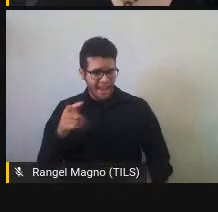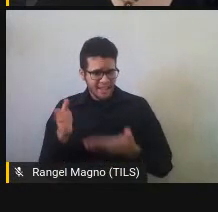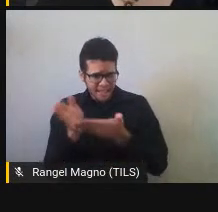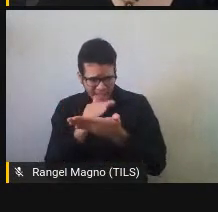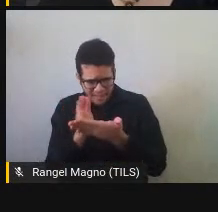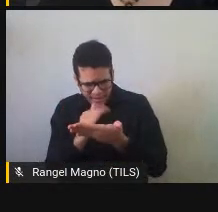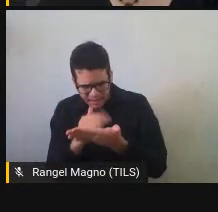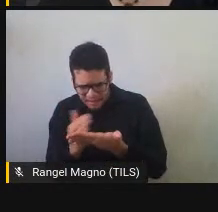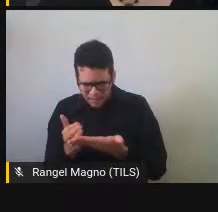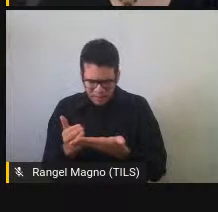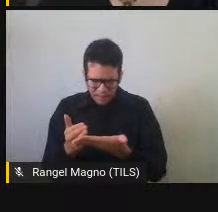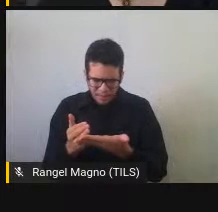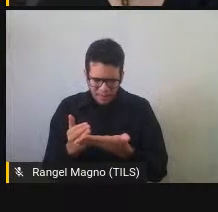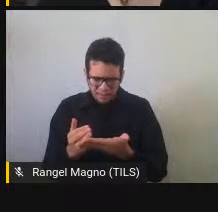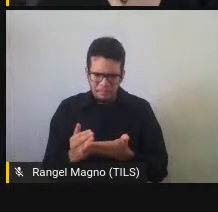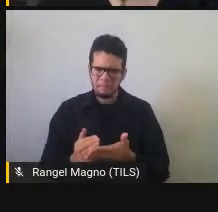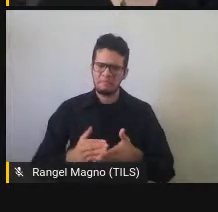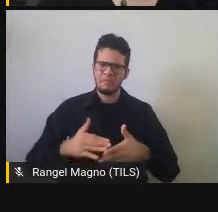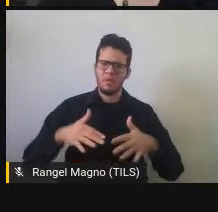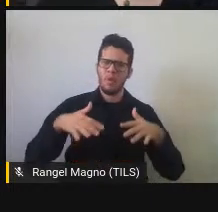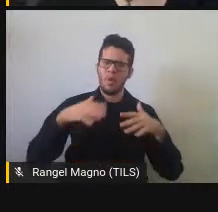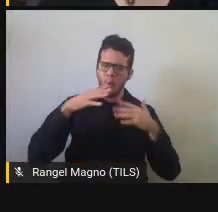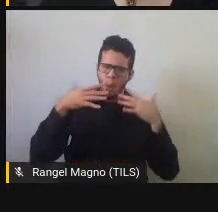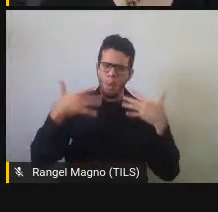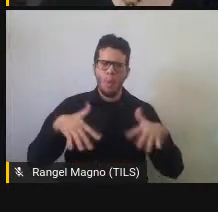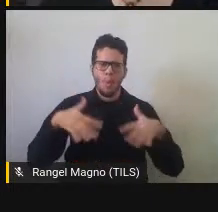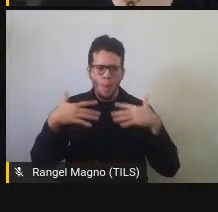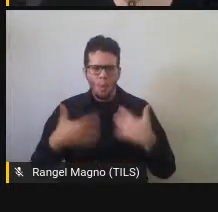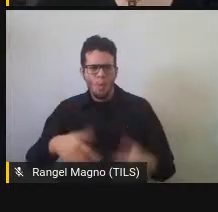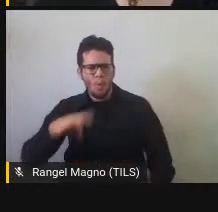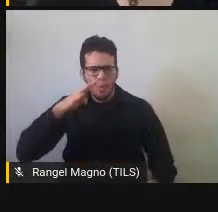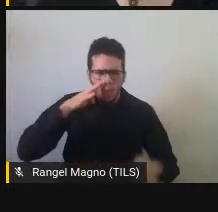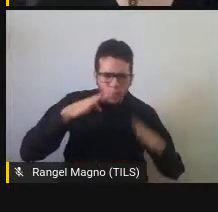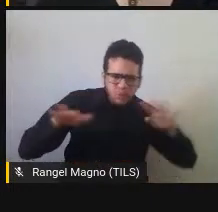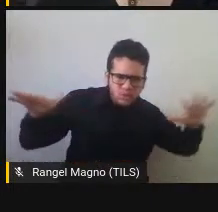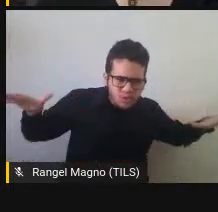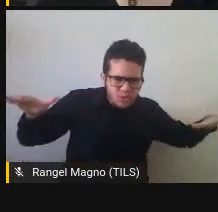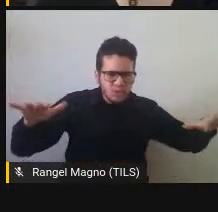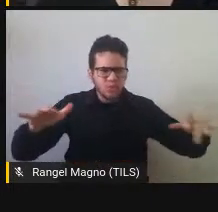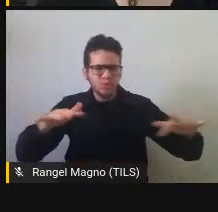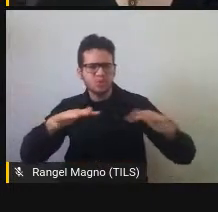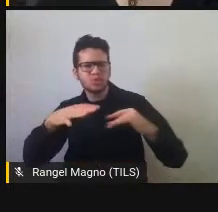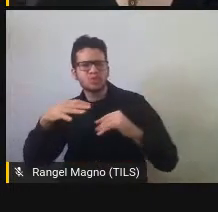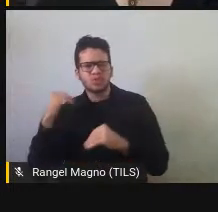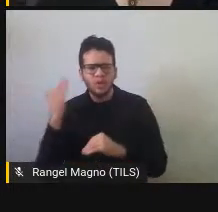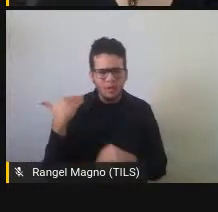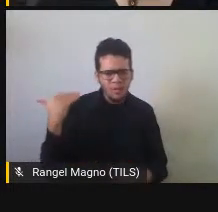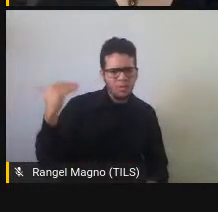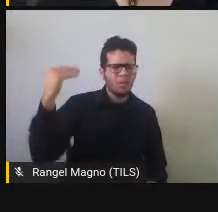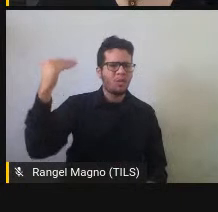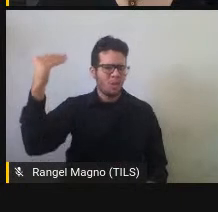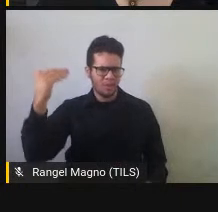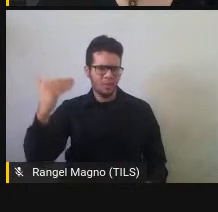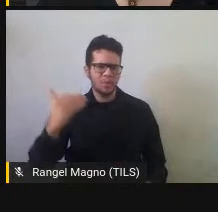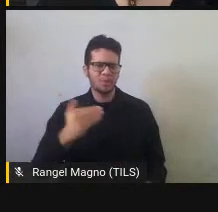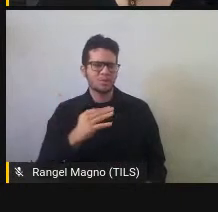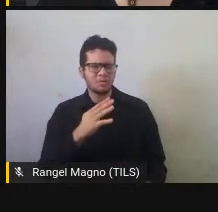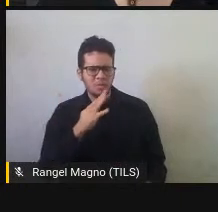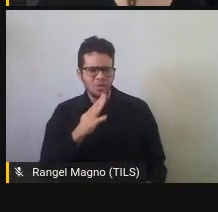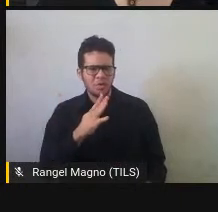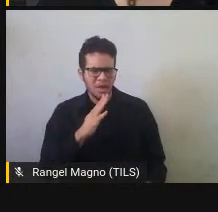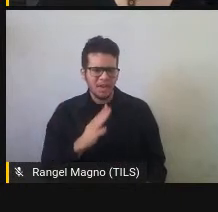foi por um lado aclamada vocês viram a Beguelã falando que era de uma obra genial